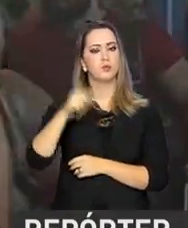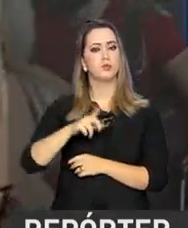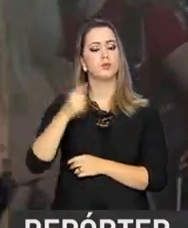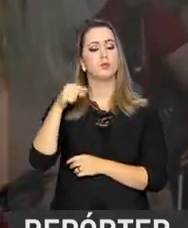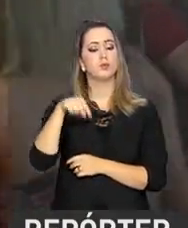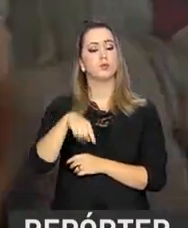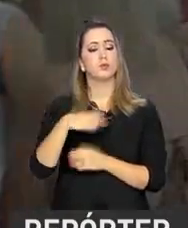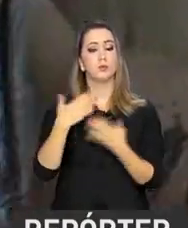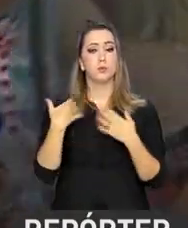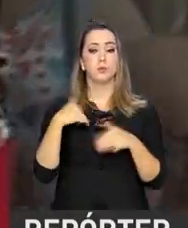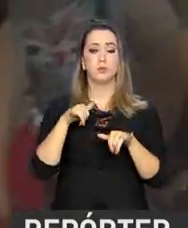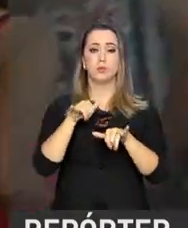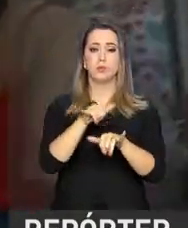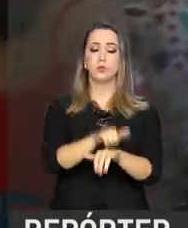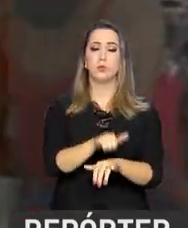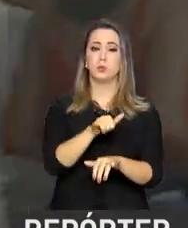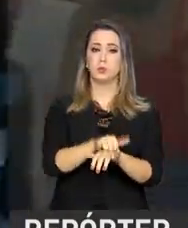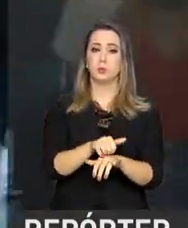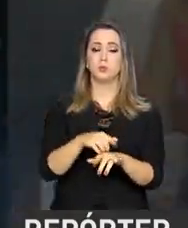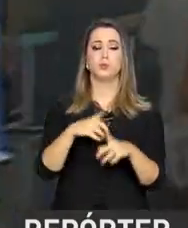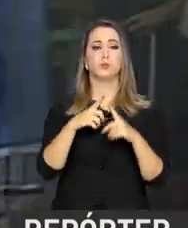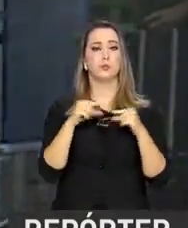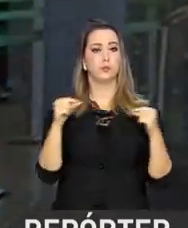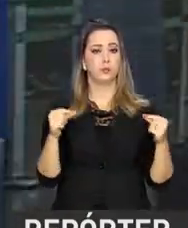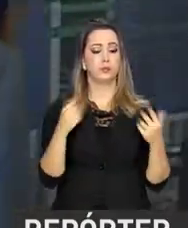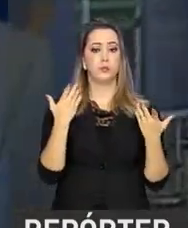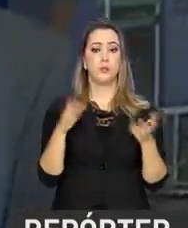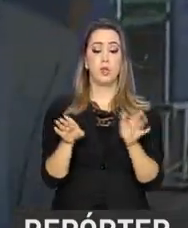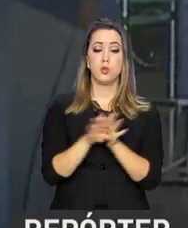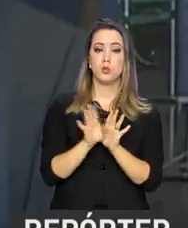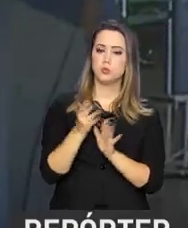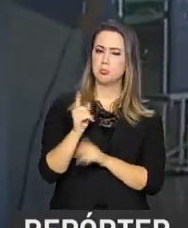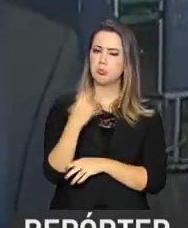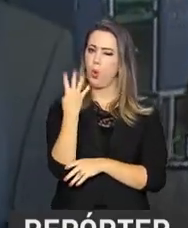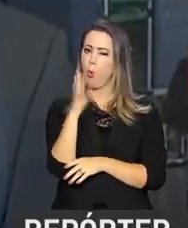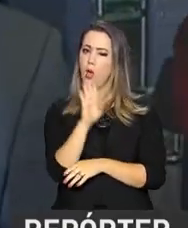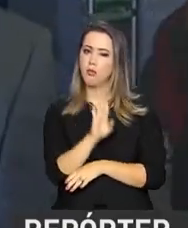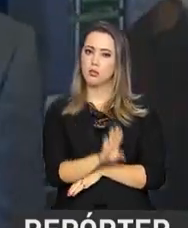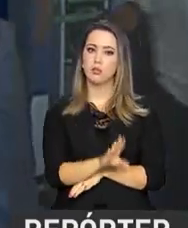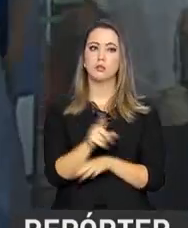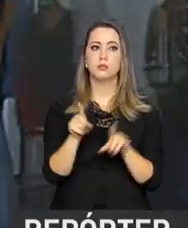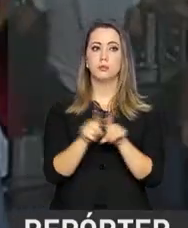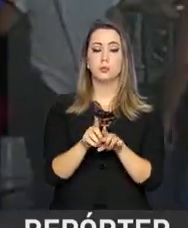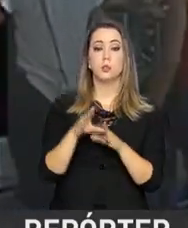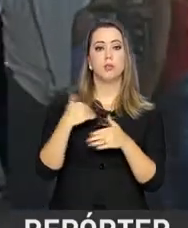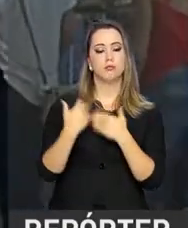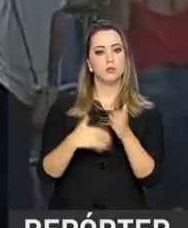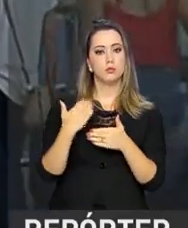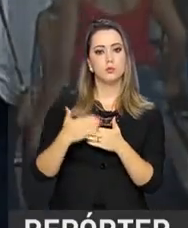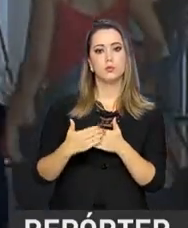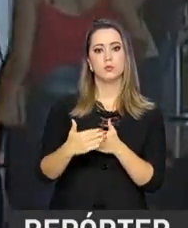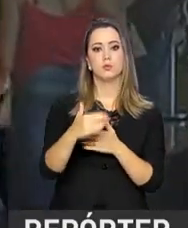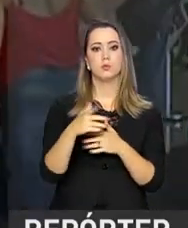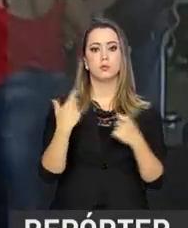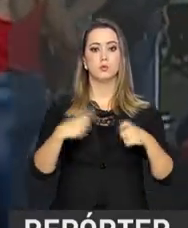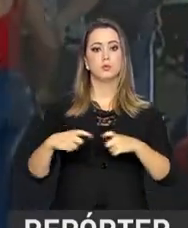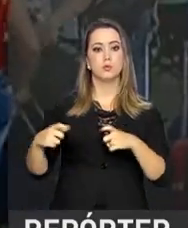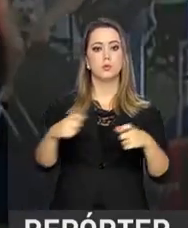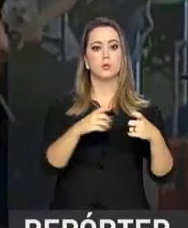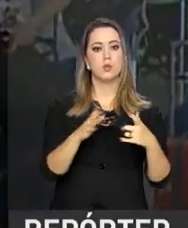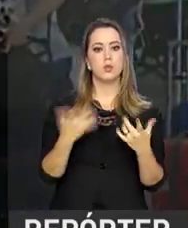do Aeroporto Internacional Juscelino Kubitschek. Eu cheguei aqui por volta das 4 horas da tarde, desde então o terminal